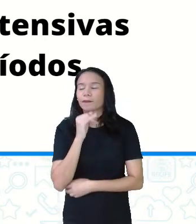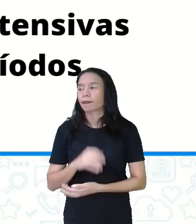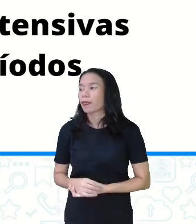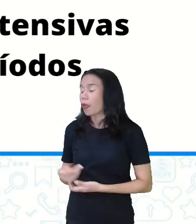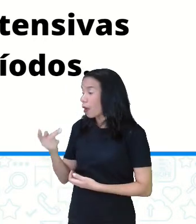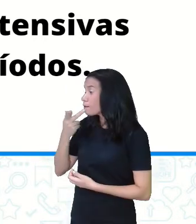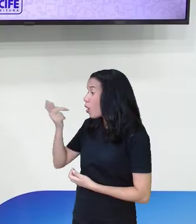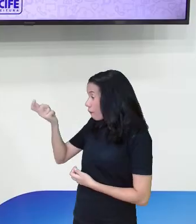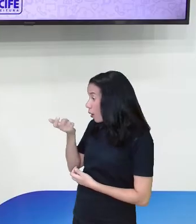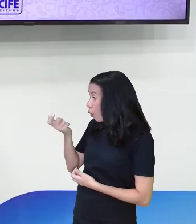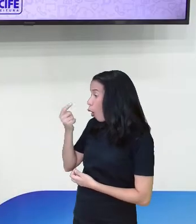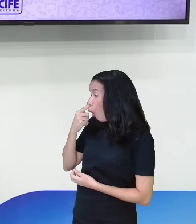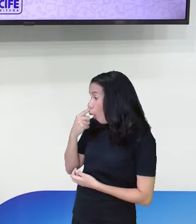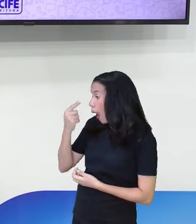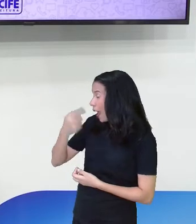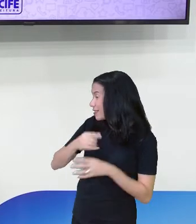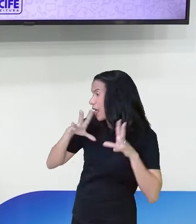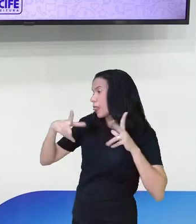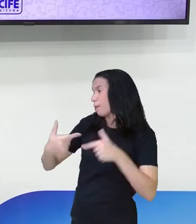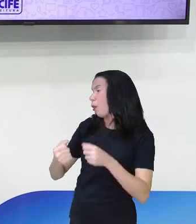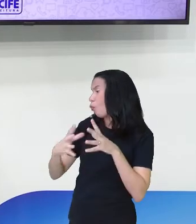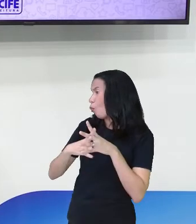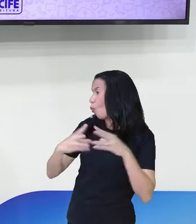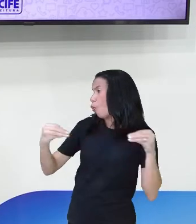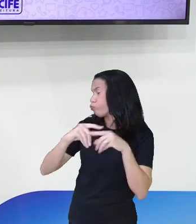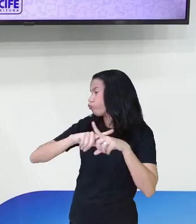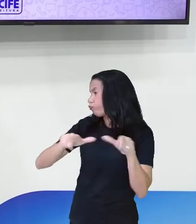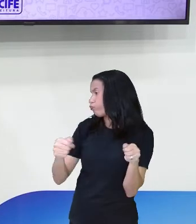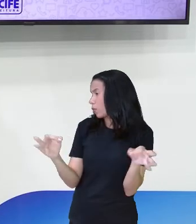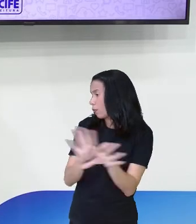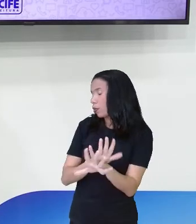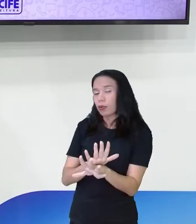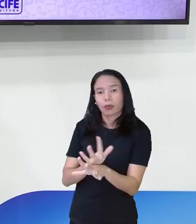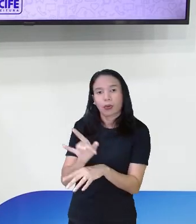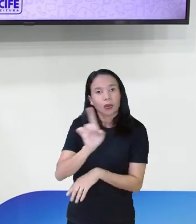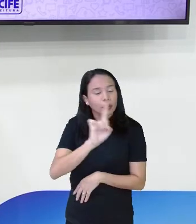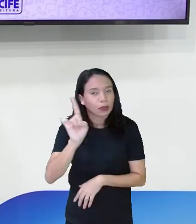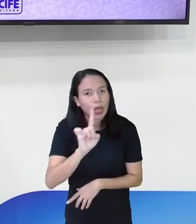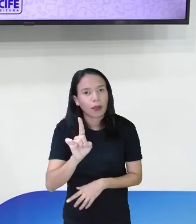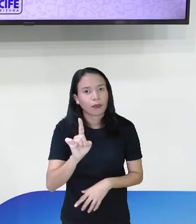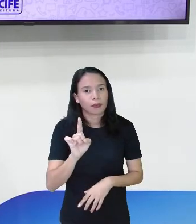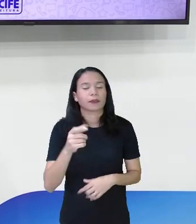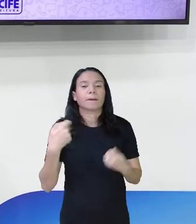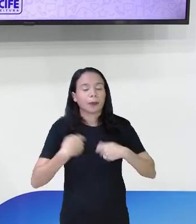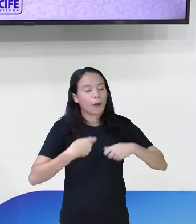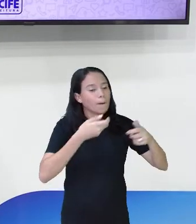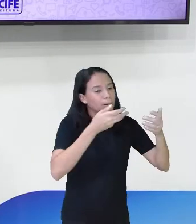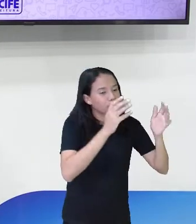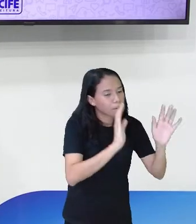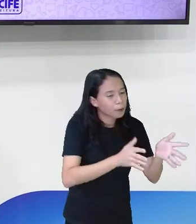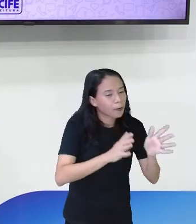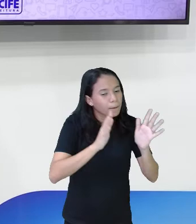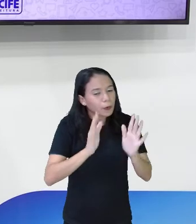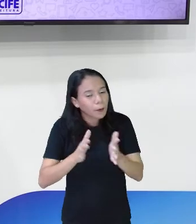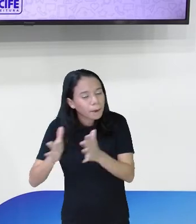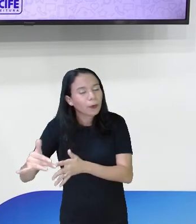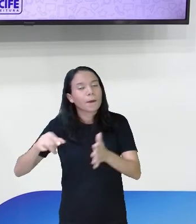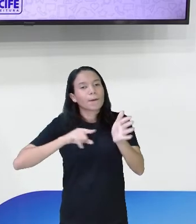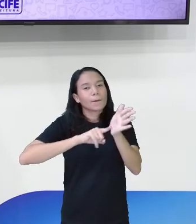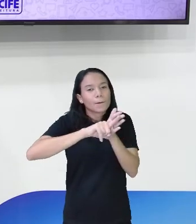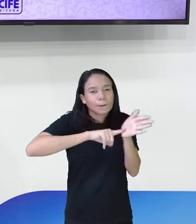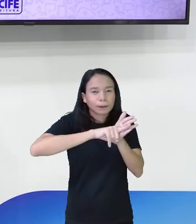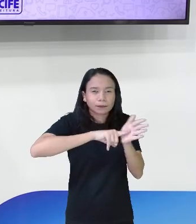alguém chegar e dizer, esse animal foi extinto e acabou-se. Não é assim que funciona, tá certo? Existem as